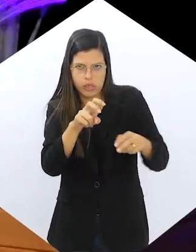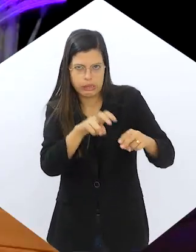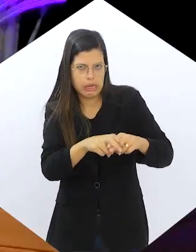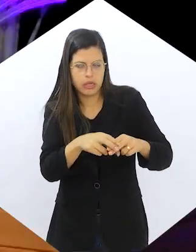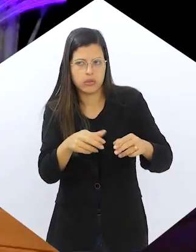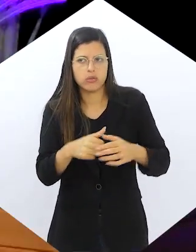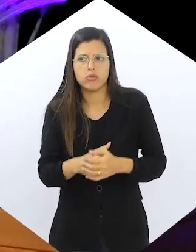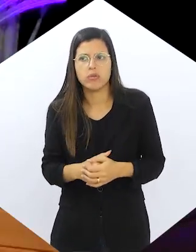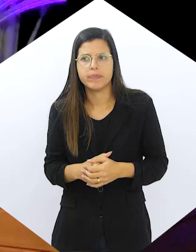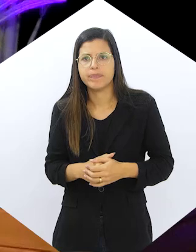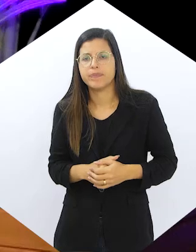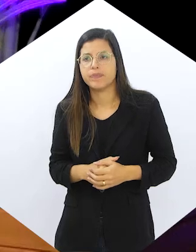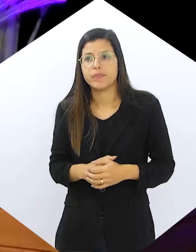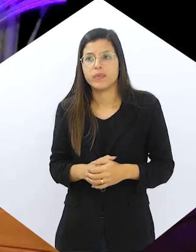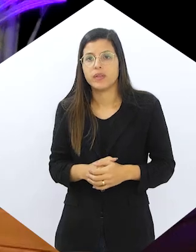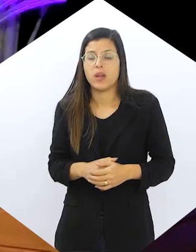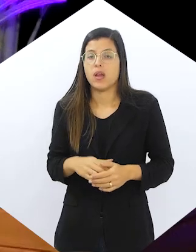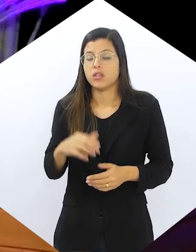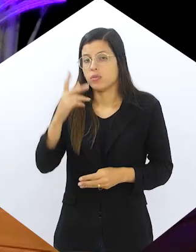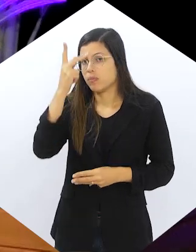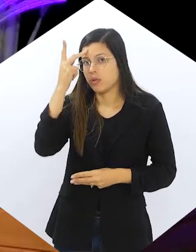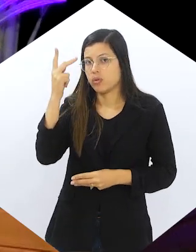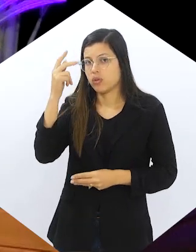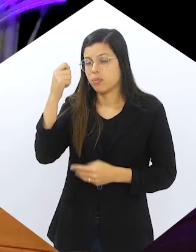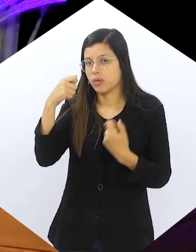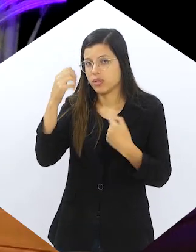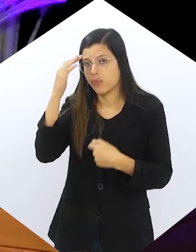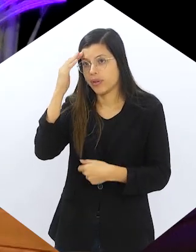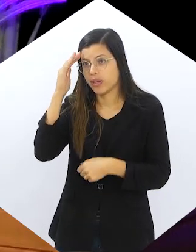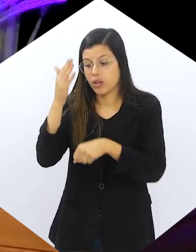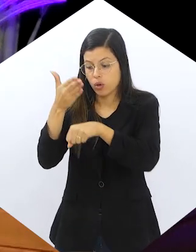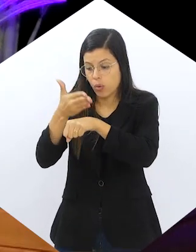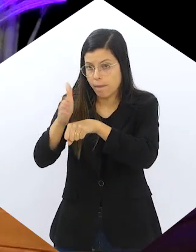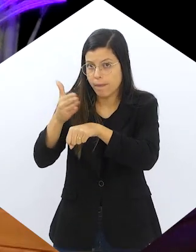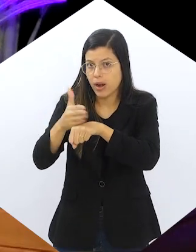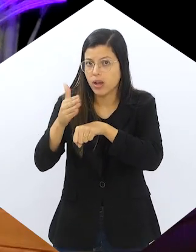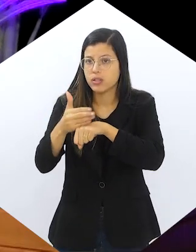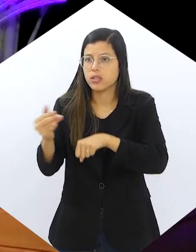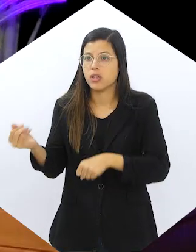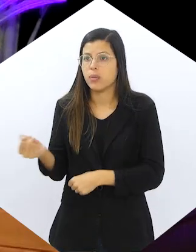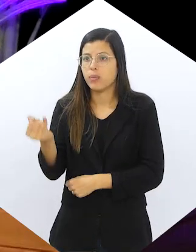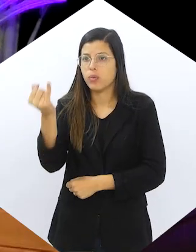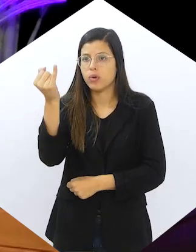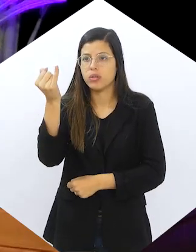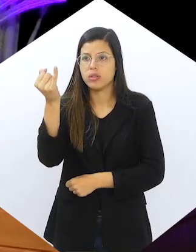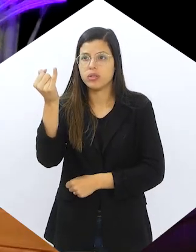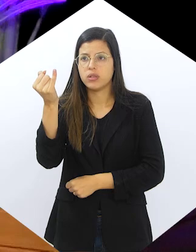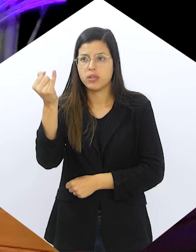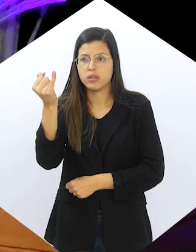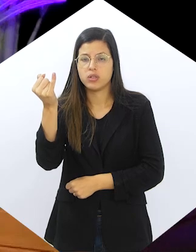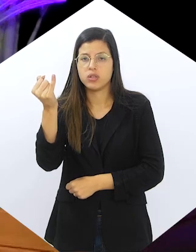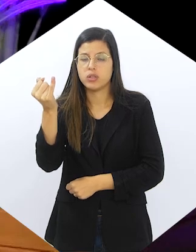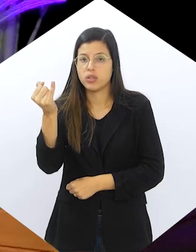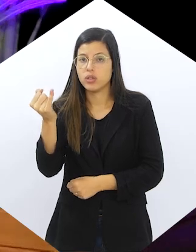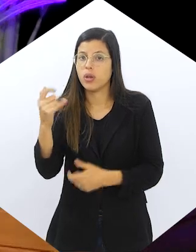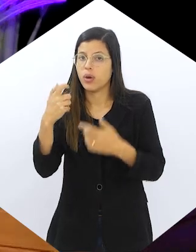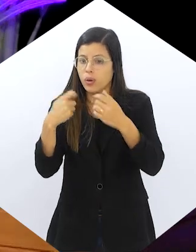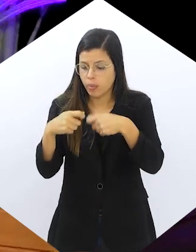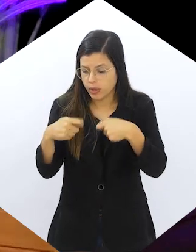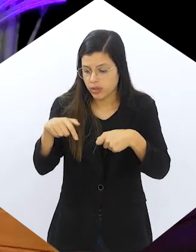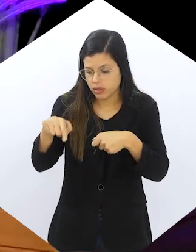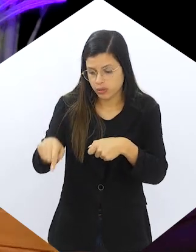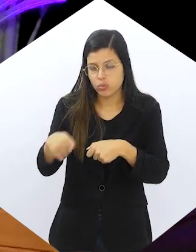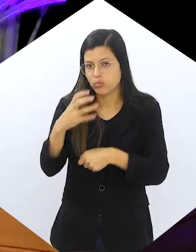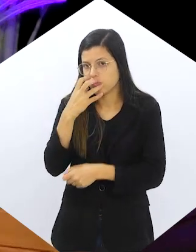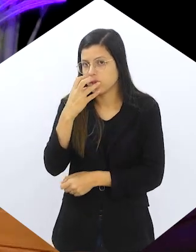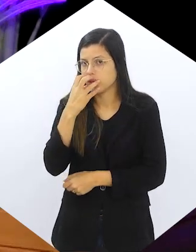válido. Voltando para o esporte emocional, as pessoas têm que entenderem que o adestramento é muito importante, porque embora eu precise